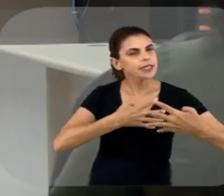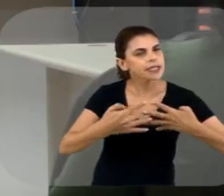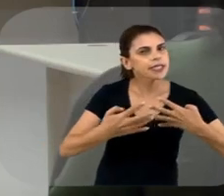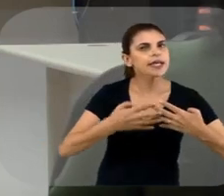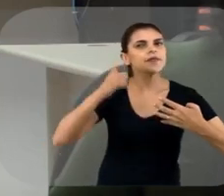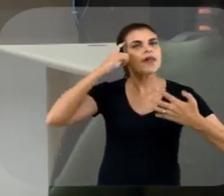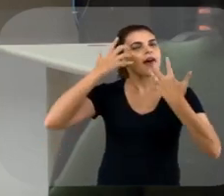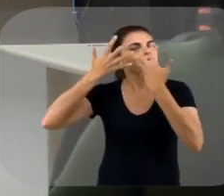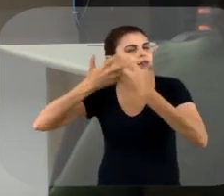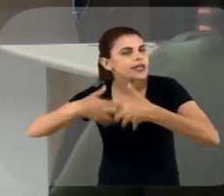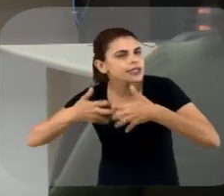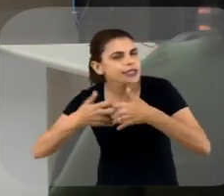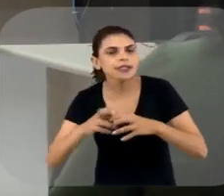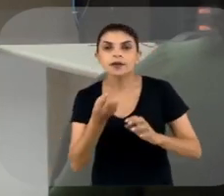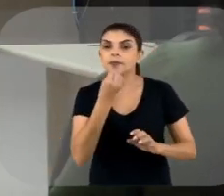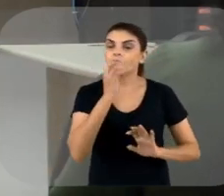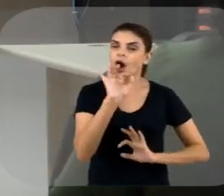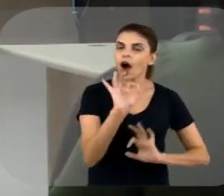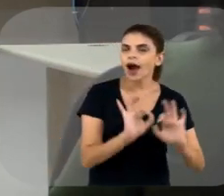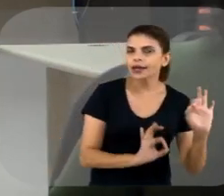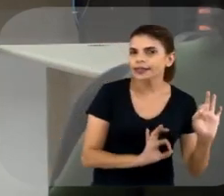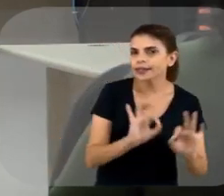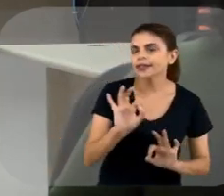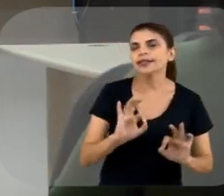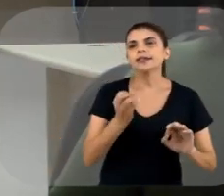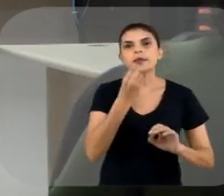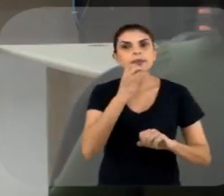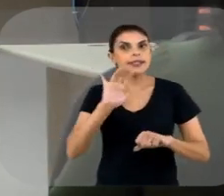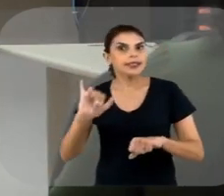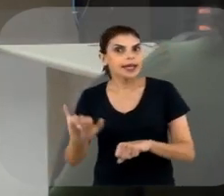reflexivo e organizado de forma